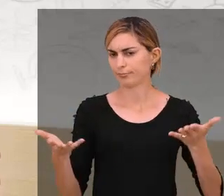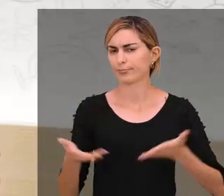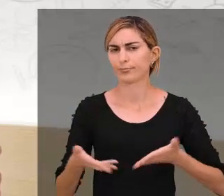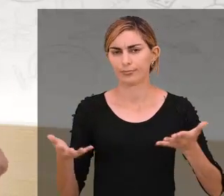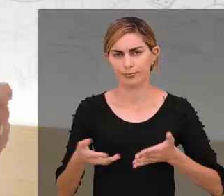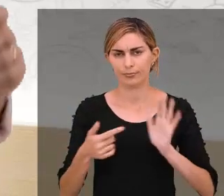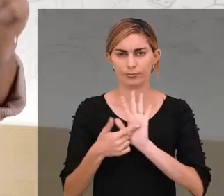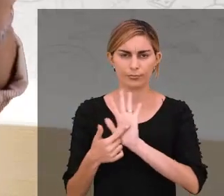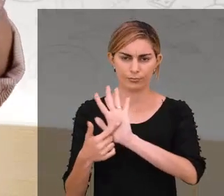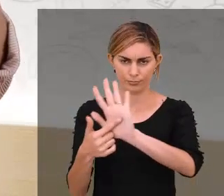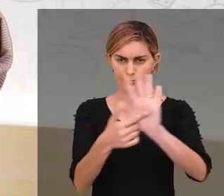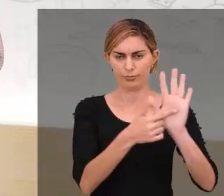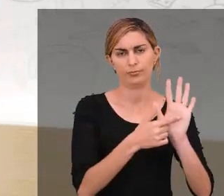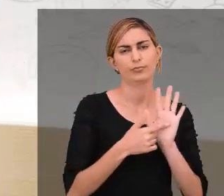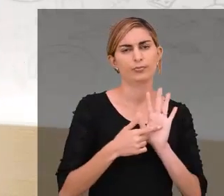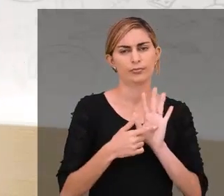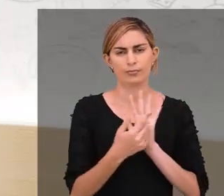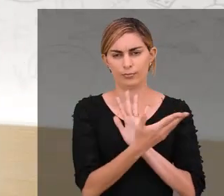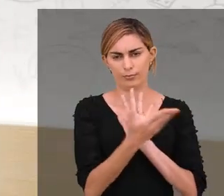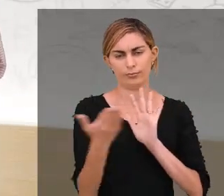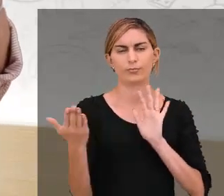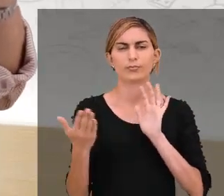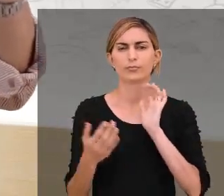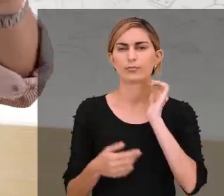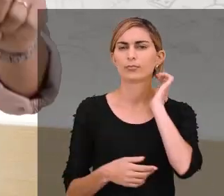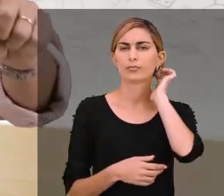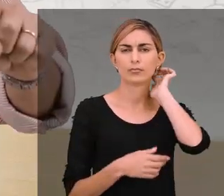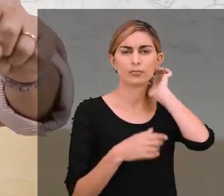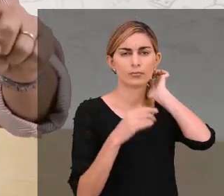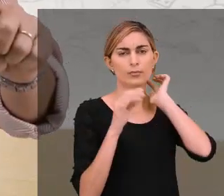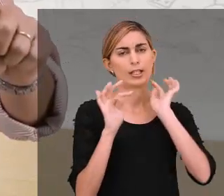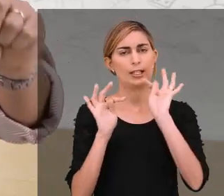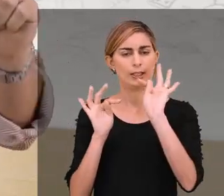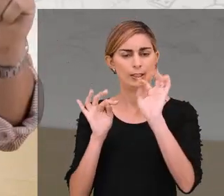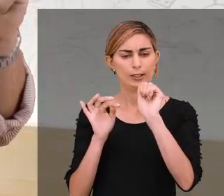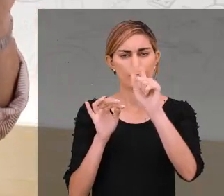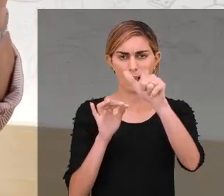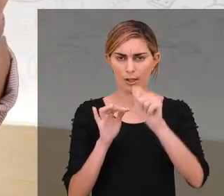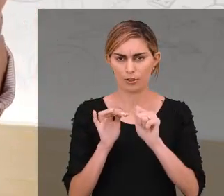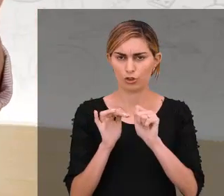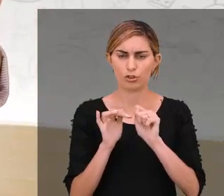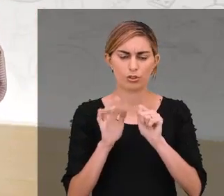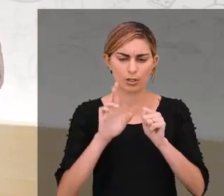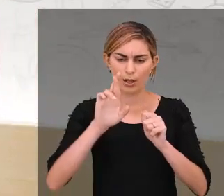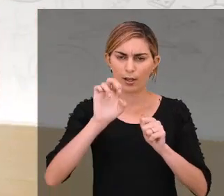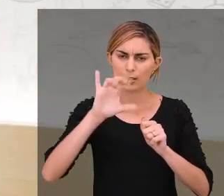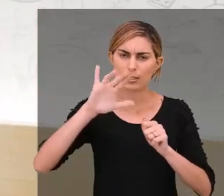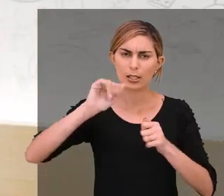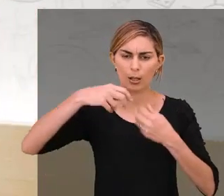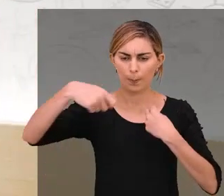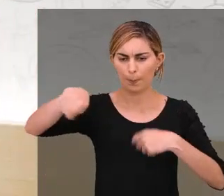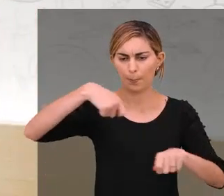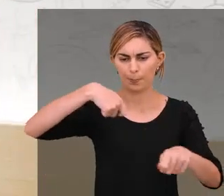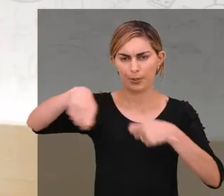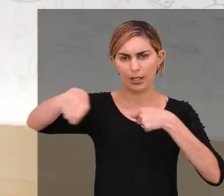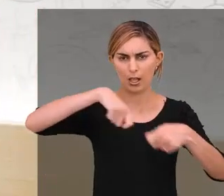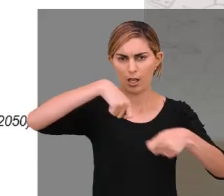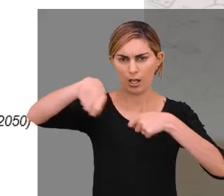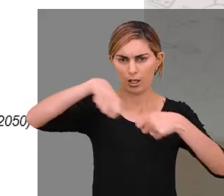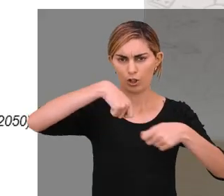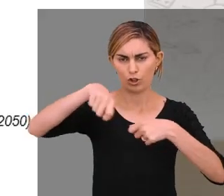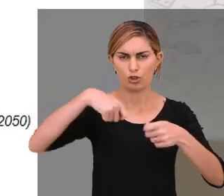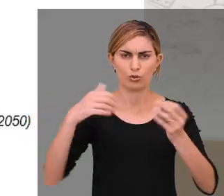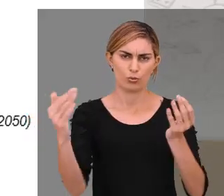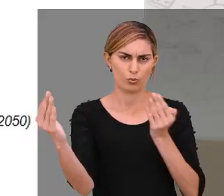Agora eu vou mostrar para vocês a taxa de reciclagem em plástico, especificamente